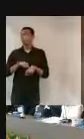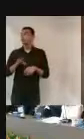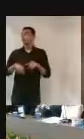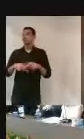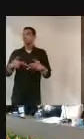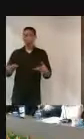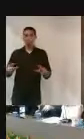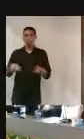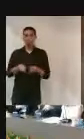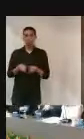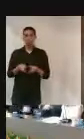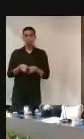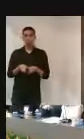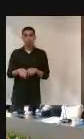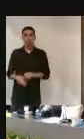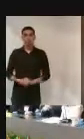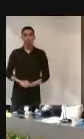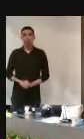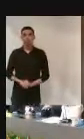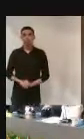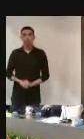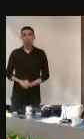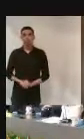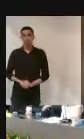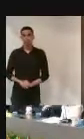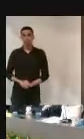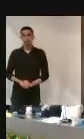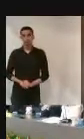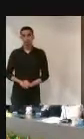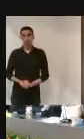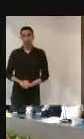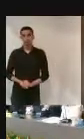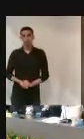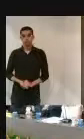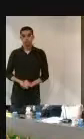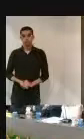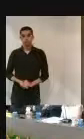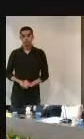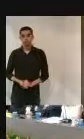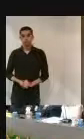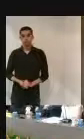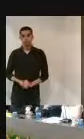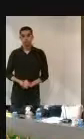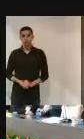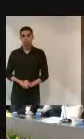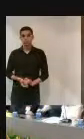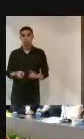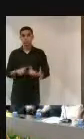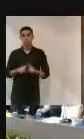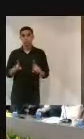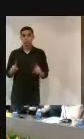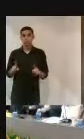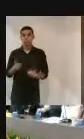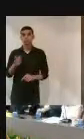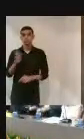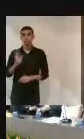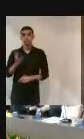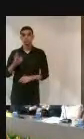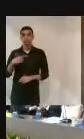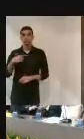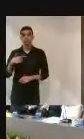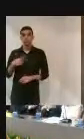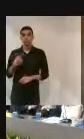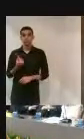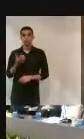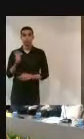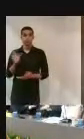campanha ambiental também, né? Como foi acentuada a necessidade aqui, mas aí já com investimento proporcional à produtividade